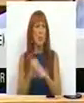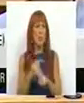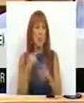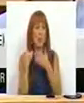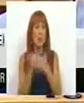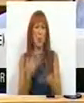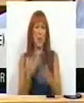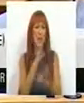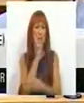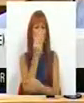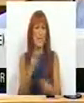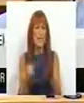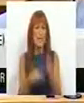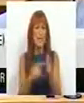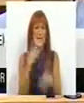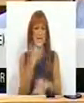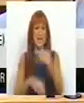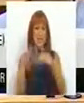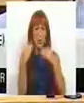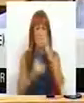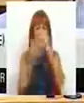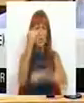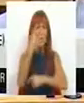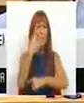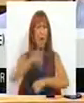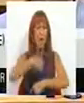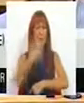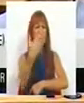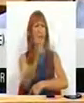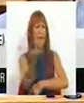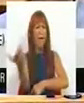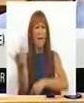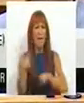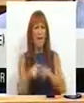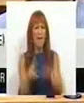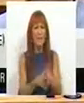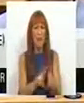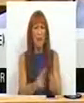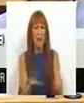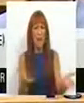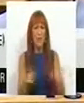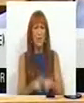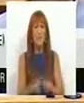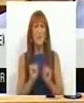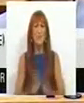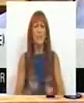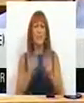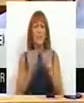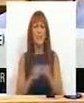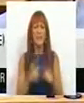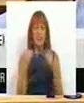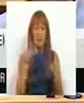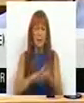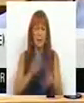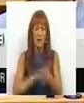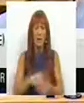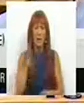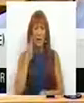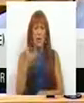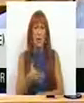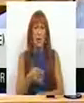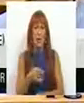o Apoio a Estudantes com Deficiência no Ensino Superior mostra exatamente essa realidade. Na sua publicação de